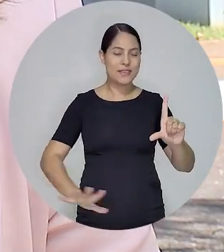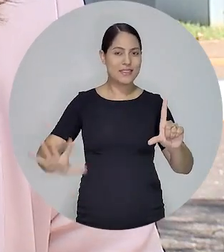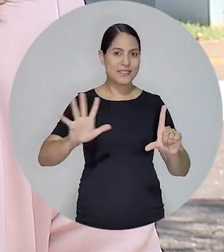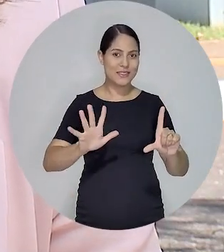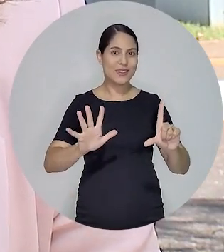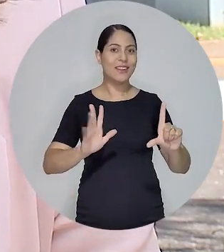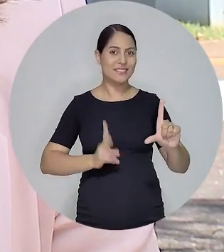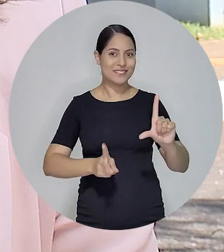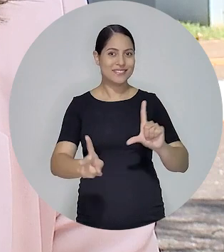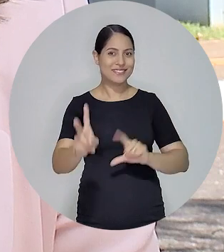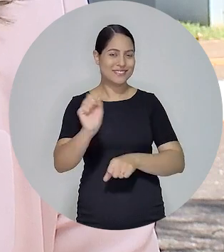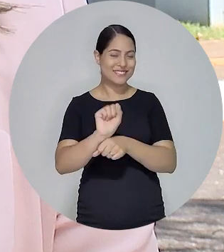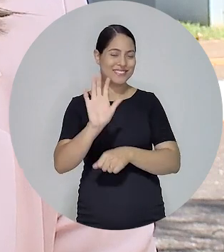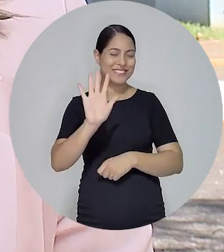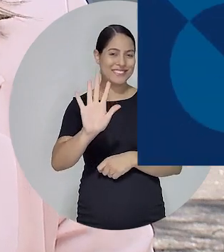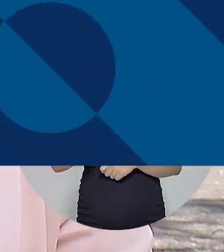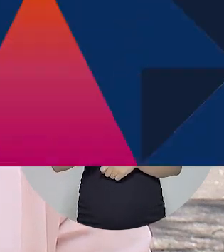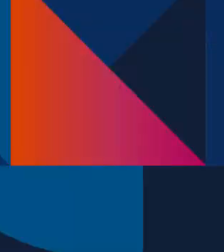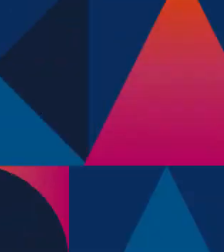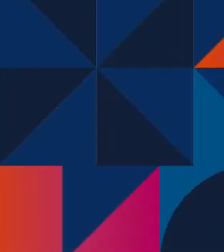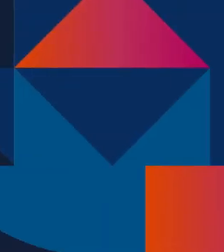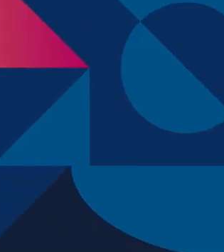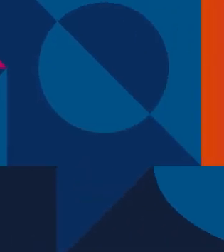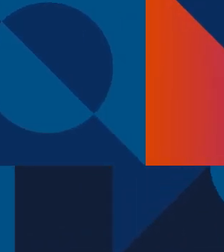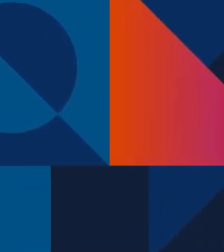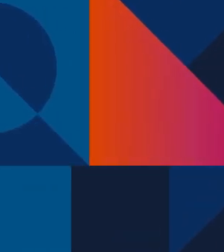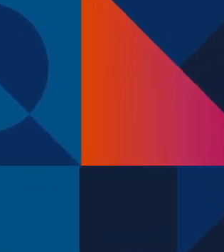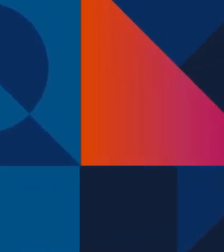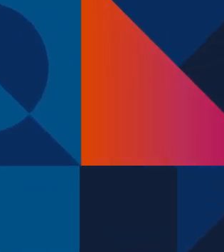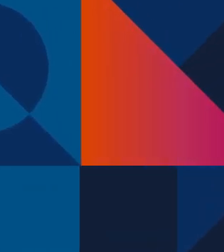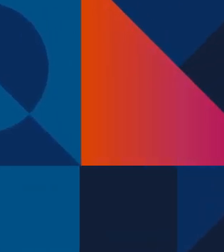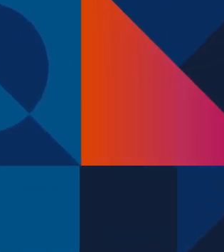sequência com mais OAB Nacional. Não saia daí.